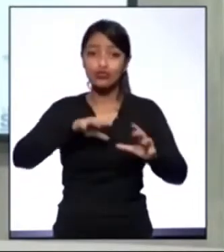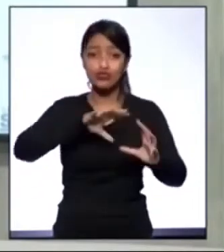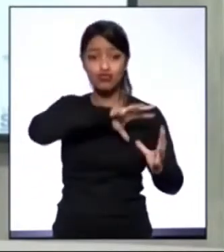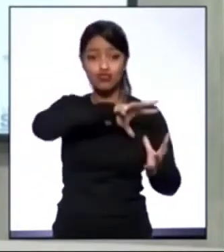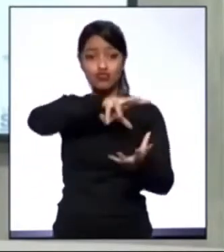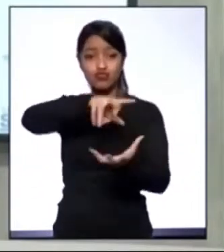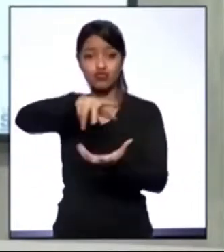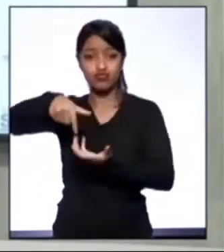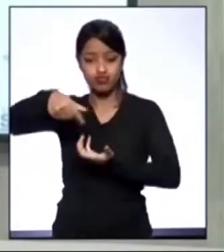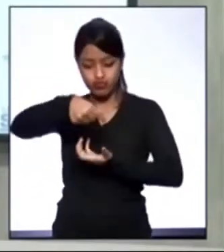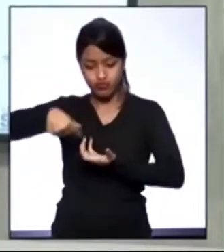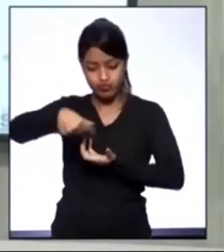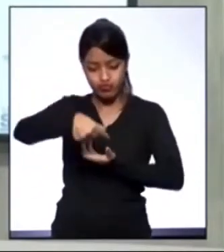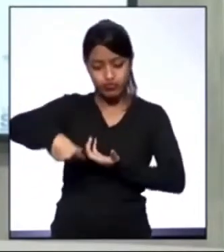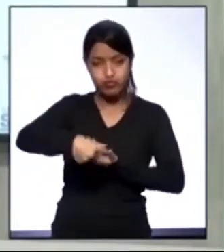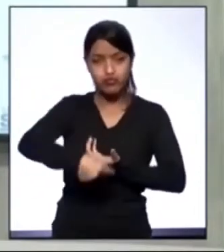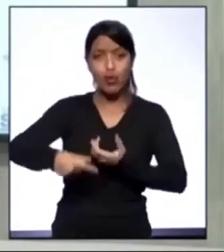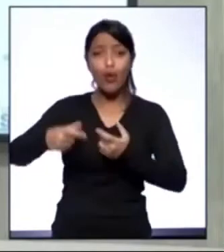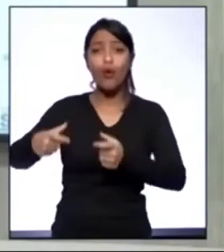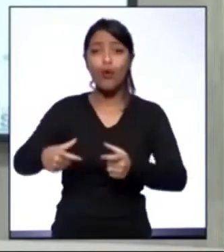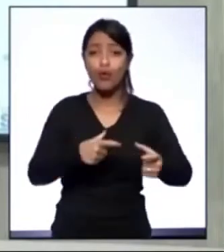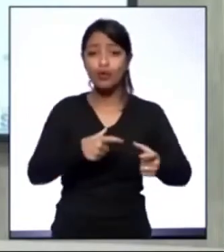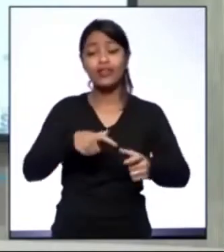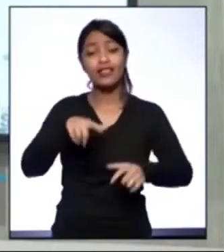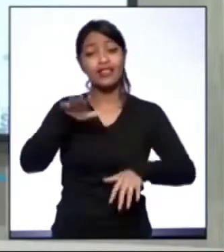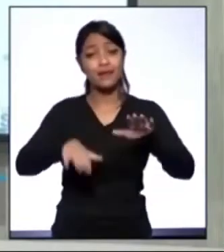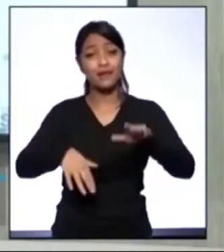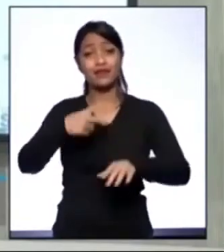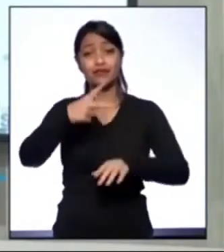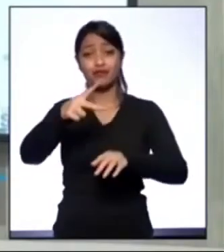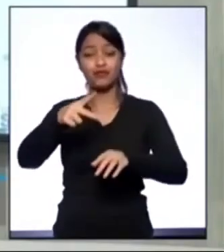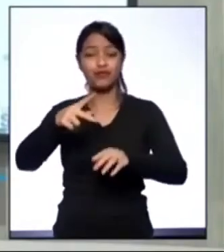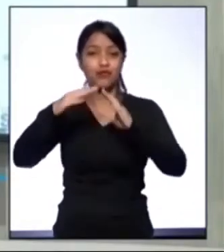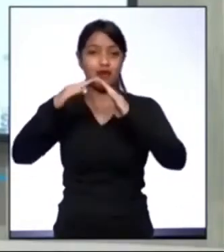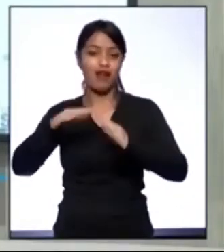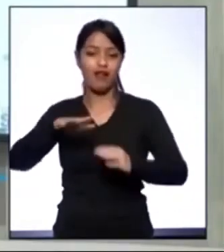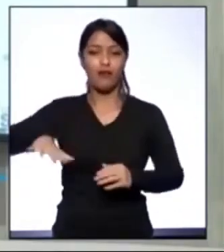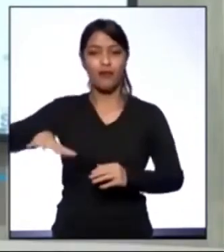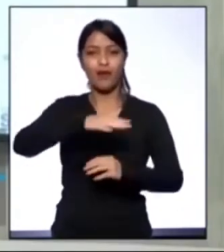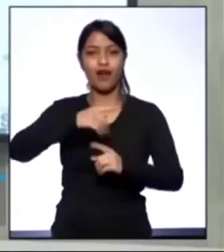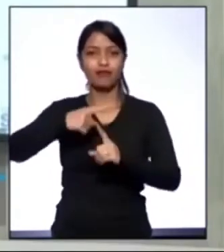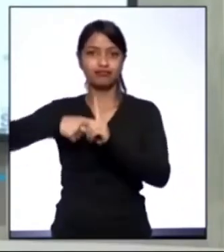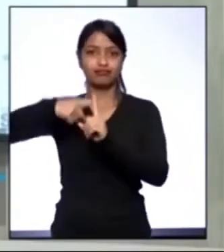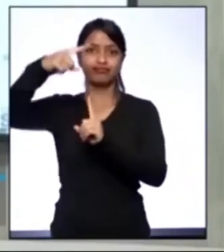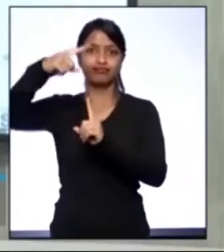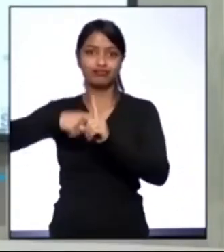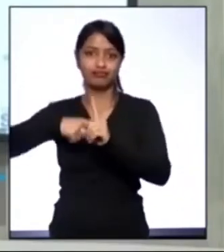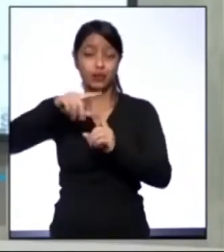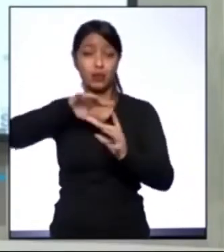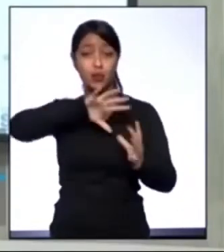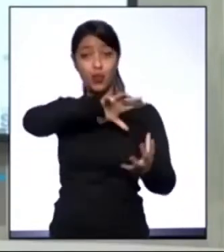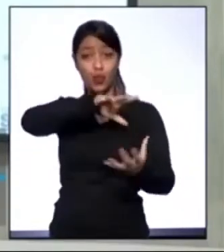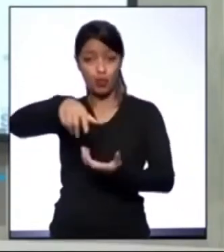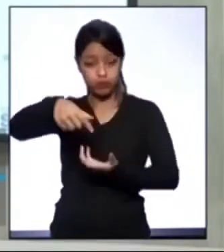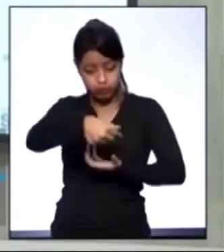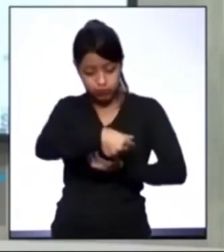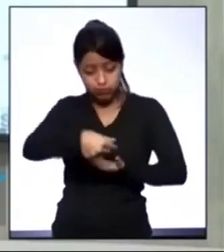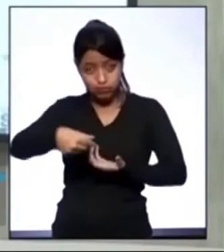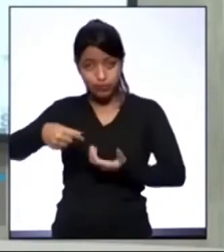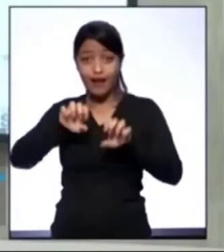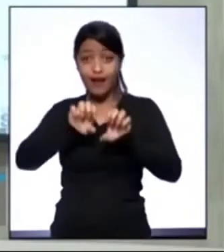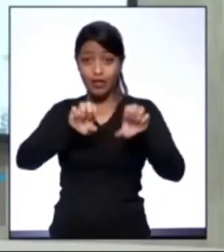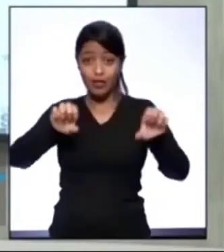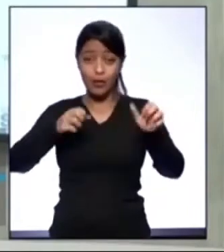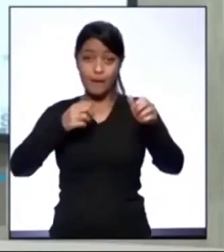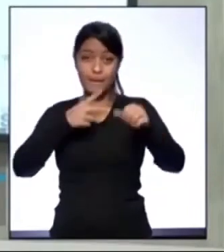especificamente uma interação com a temperatura. Quanto mais próximo do Equador, mais quente, a incidência solar é mais direta. Quanto mais